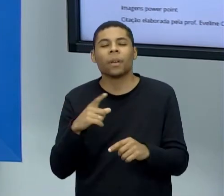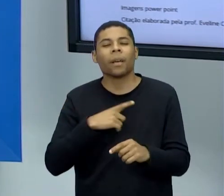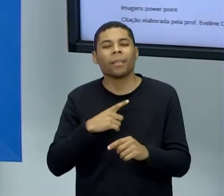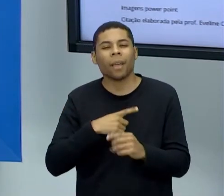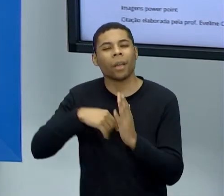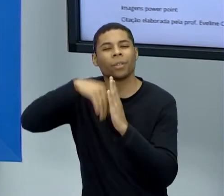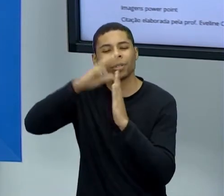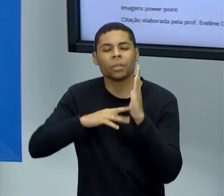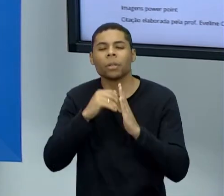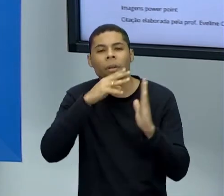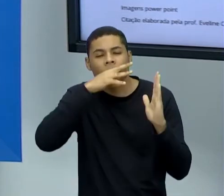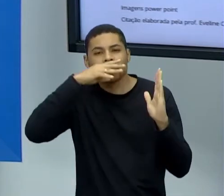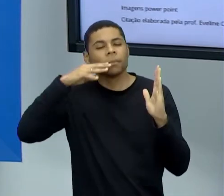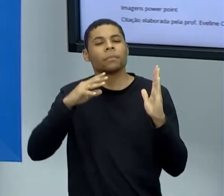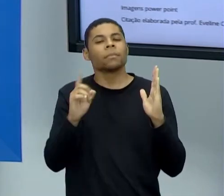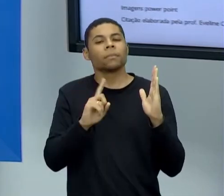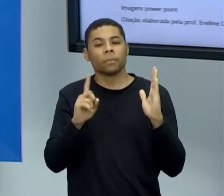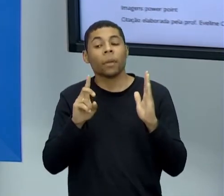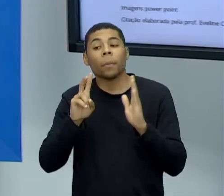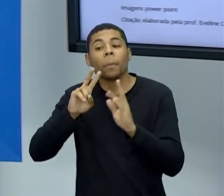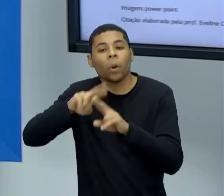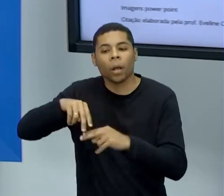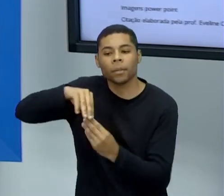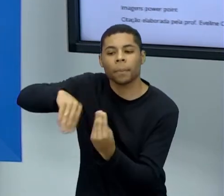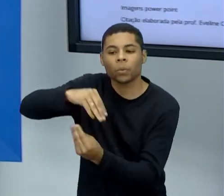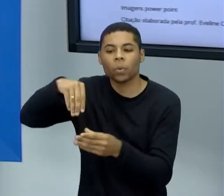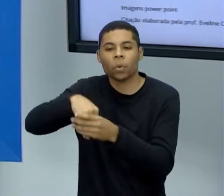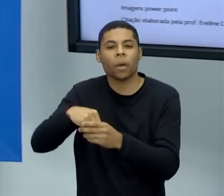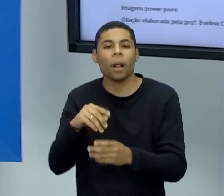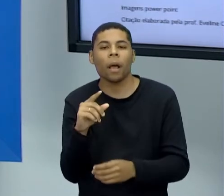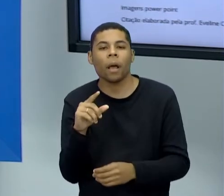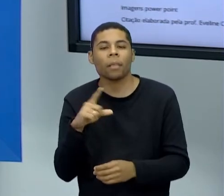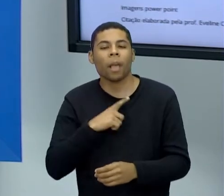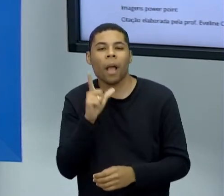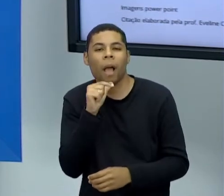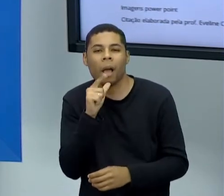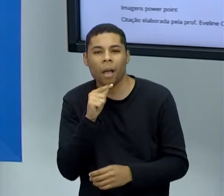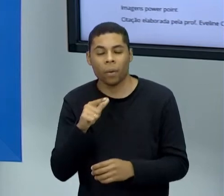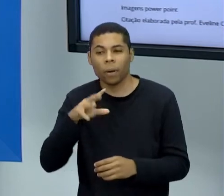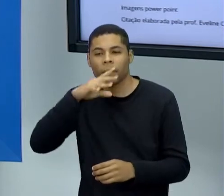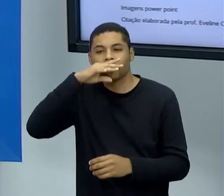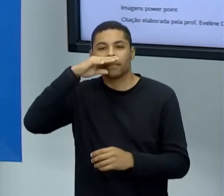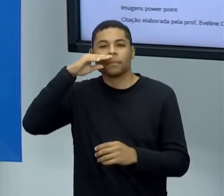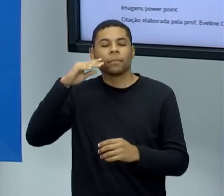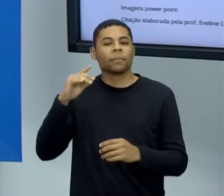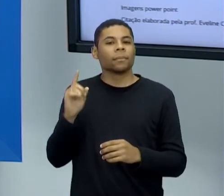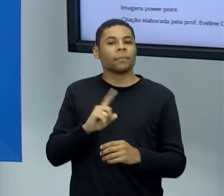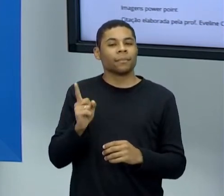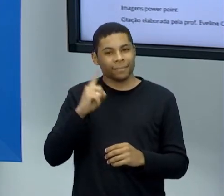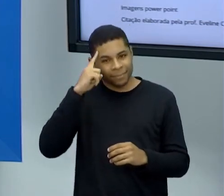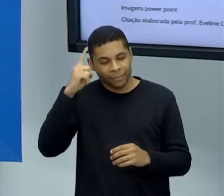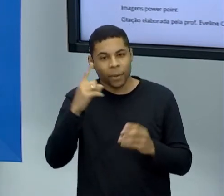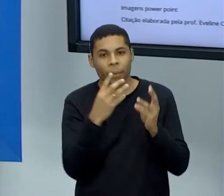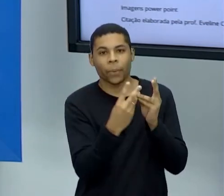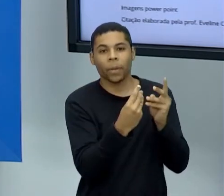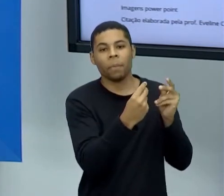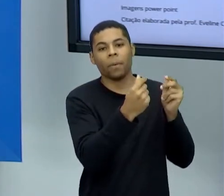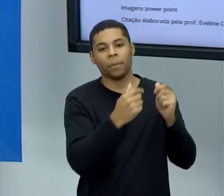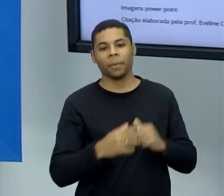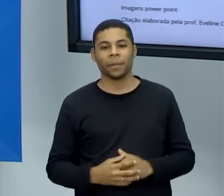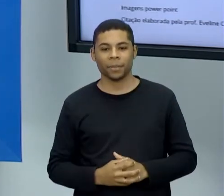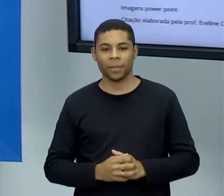tintas à base de água ali, que exalam menos cheiro, né? Eu sou realmente uma pessoa que sofre muito quando tem